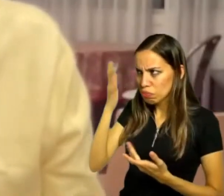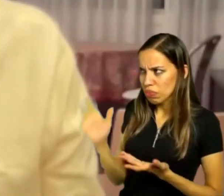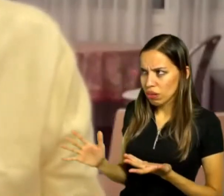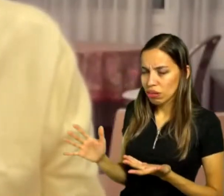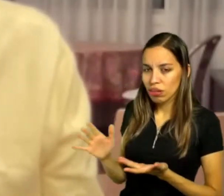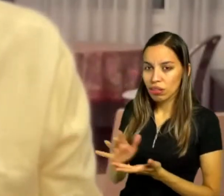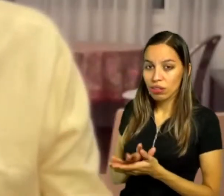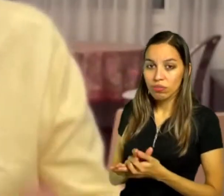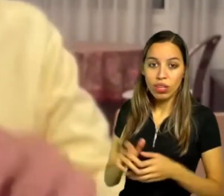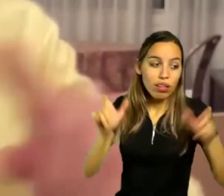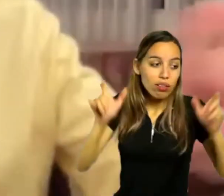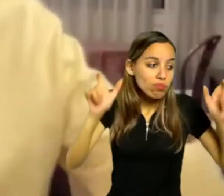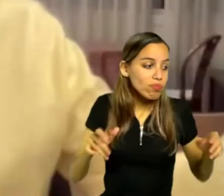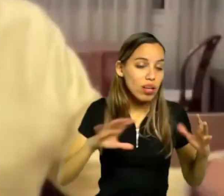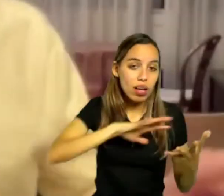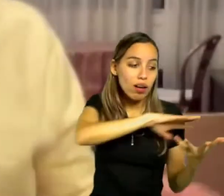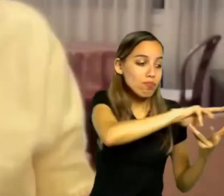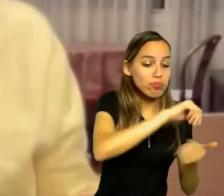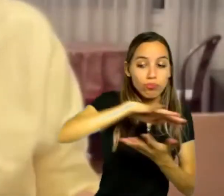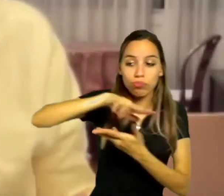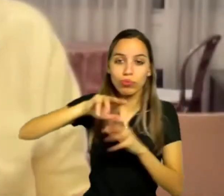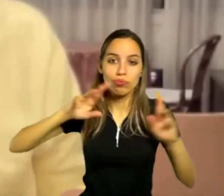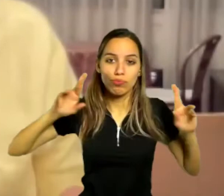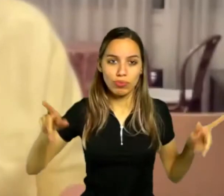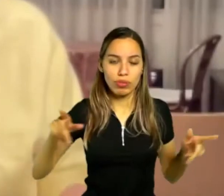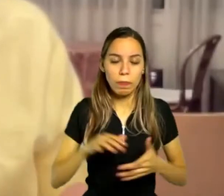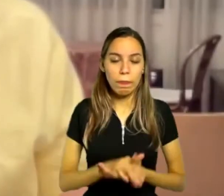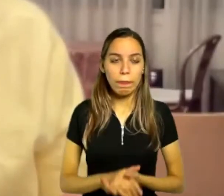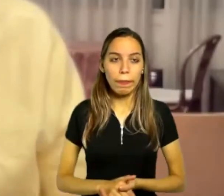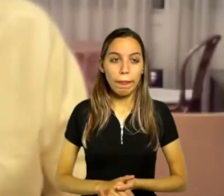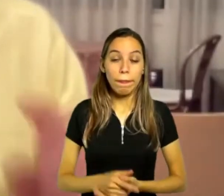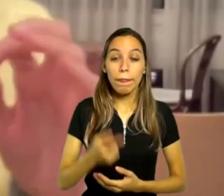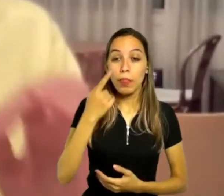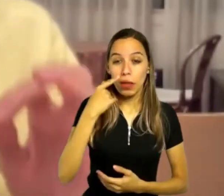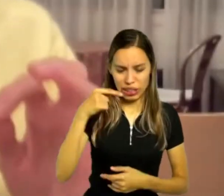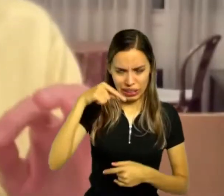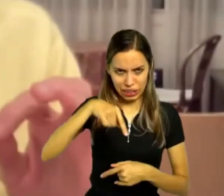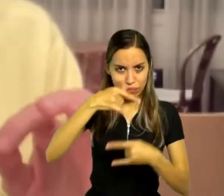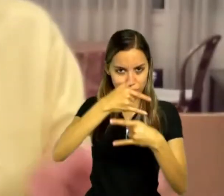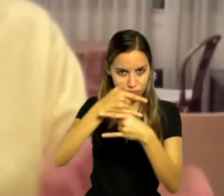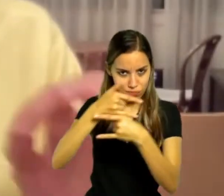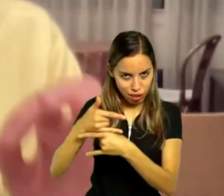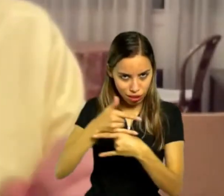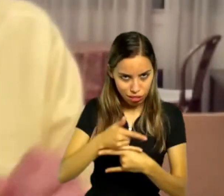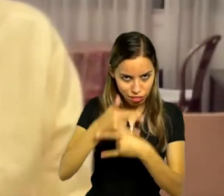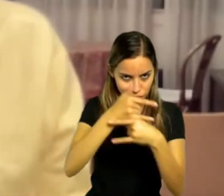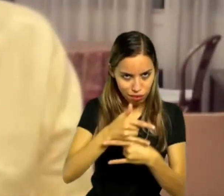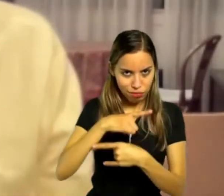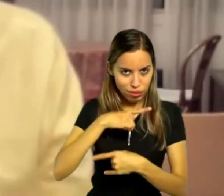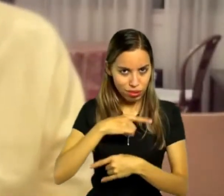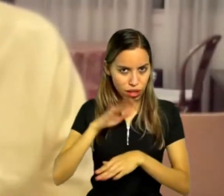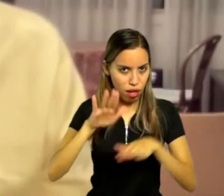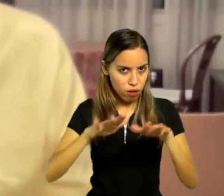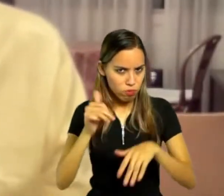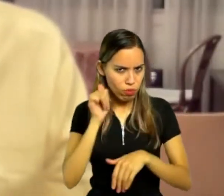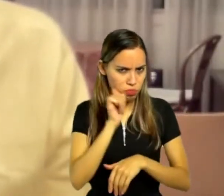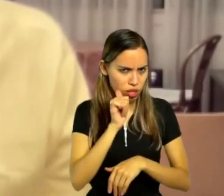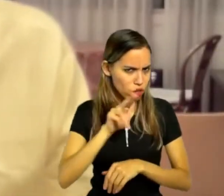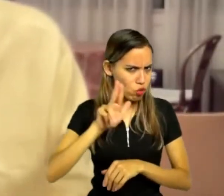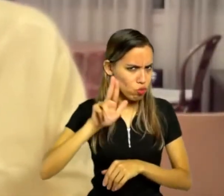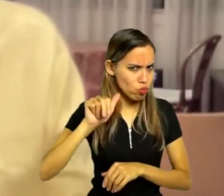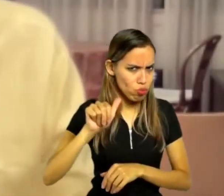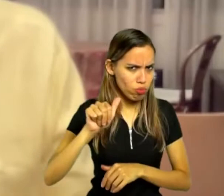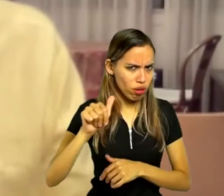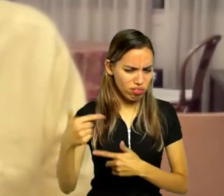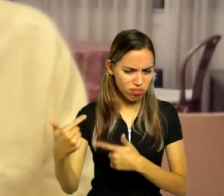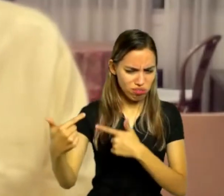perguntei para as mulheres, das mulheres aqui presentes, tem alguma que não foi ofendida na rua, que não